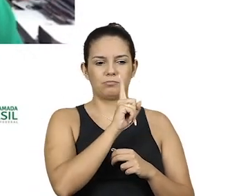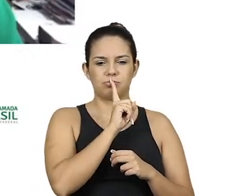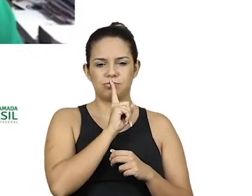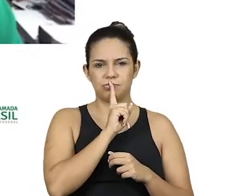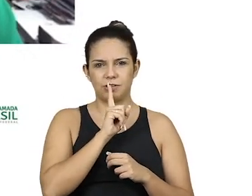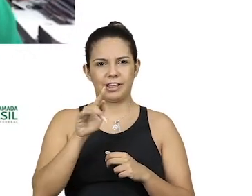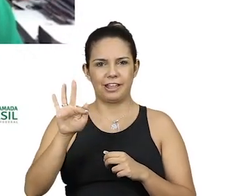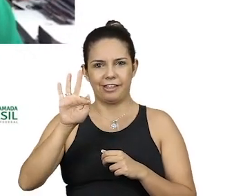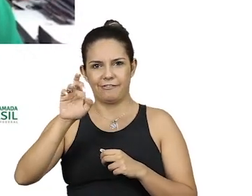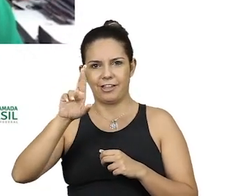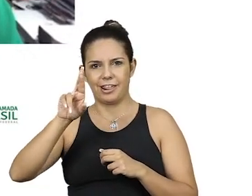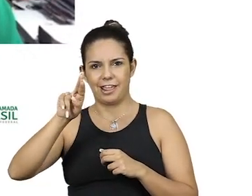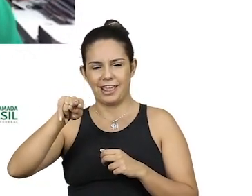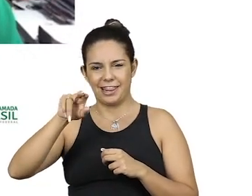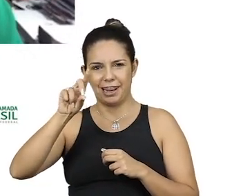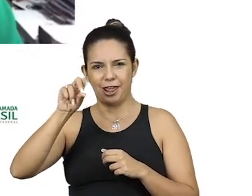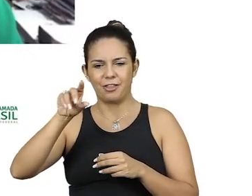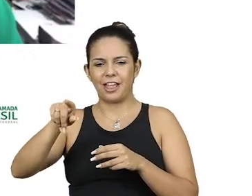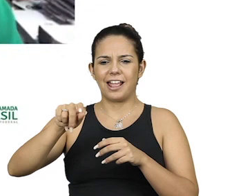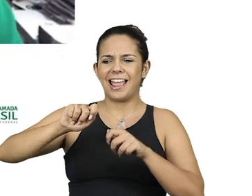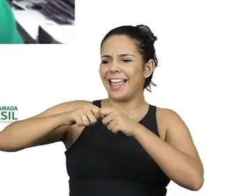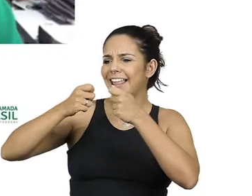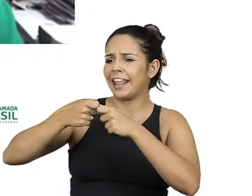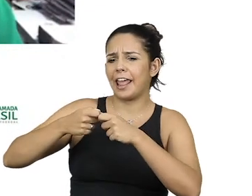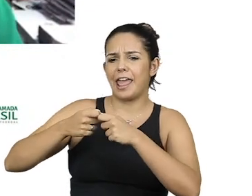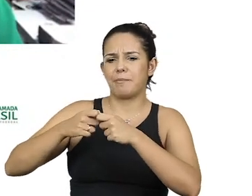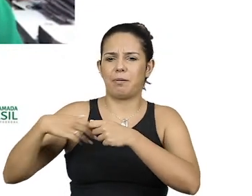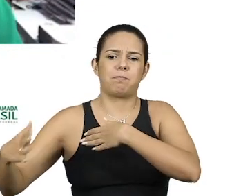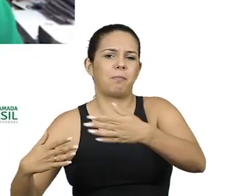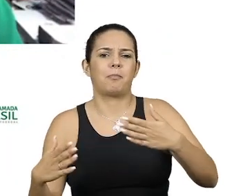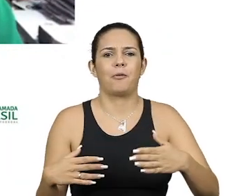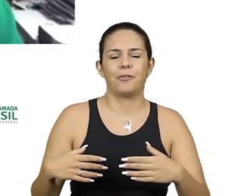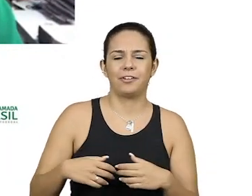sempre desastrado.